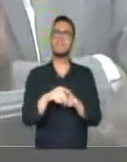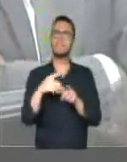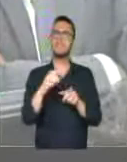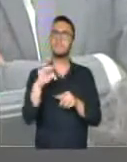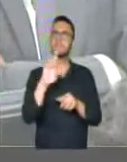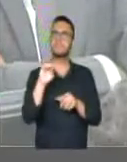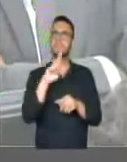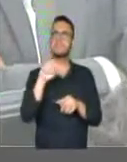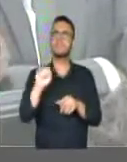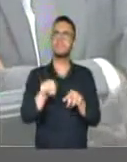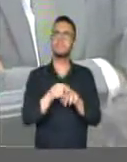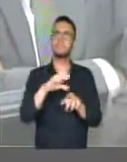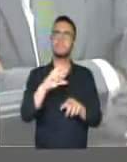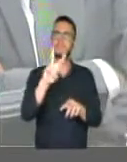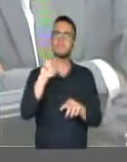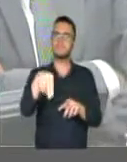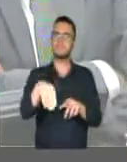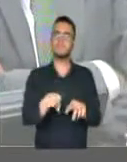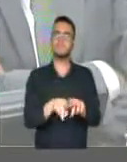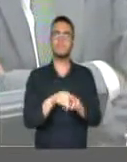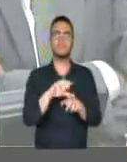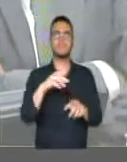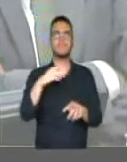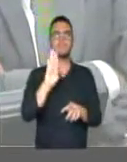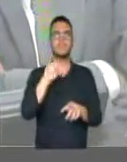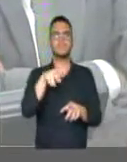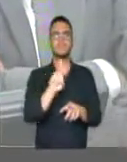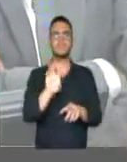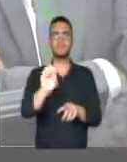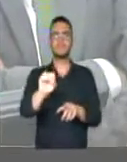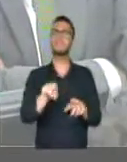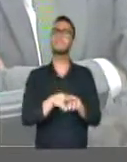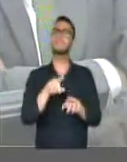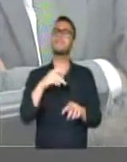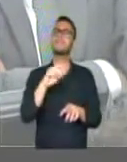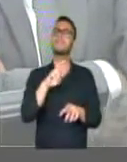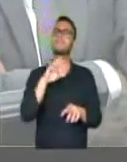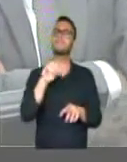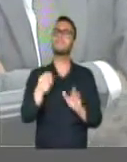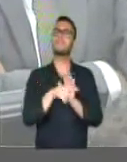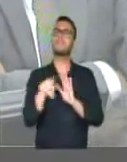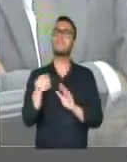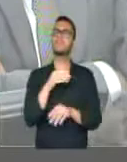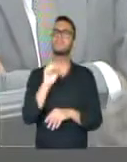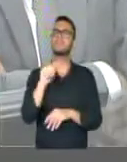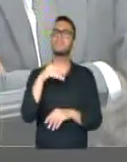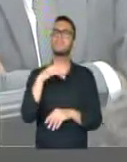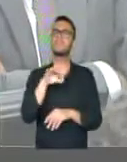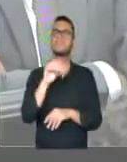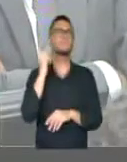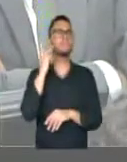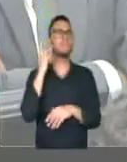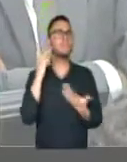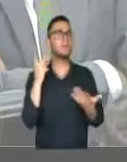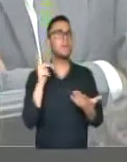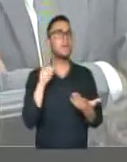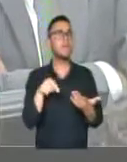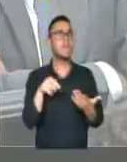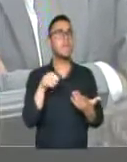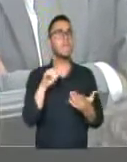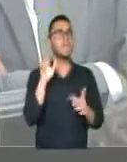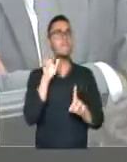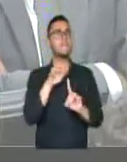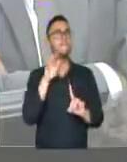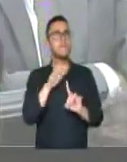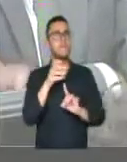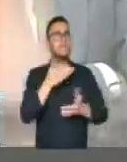CVM, BNDES e Porto de Santos. Tráfico de influência